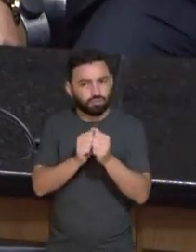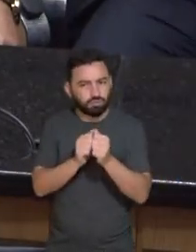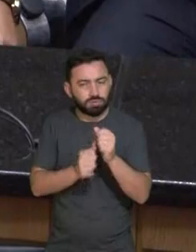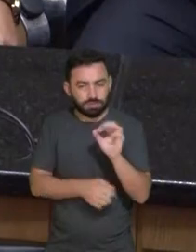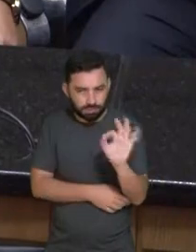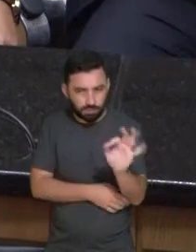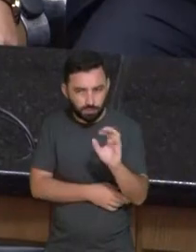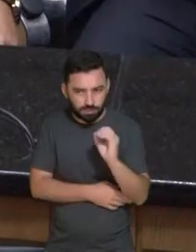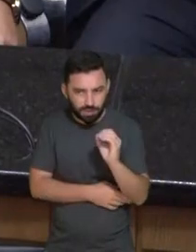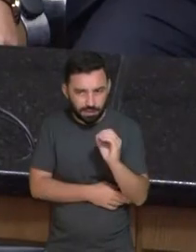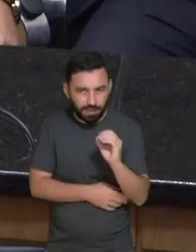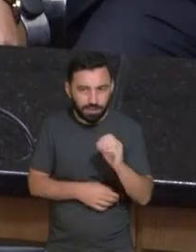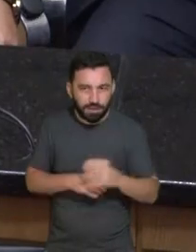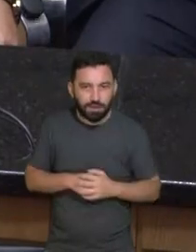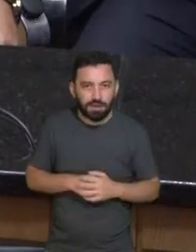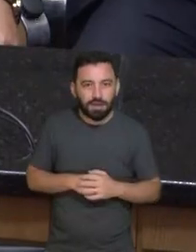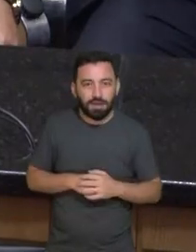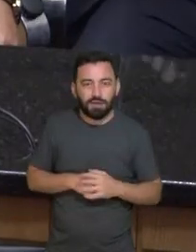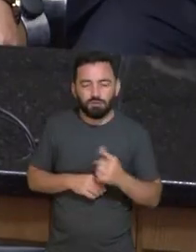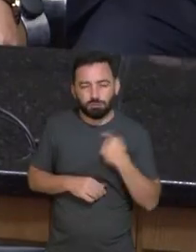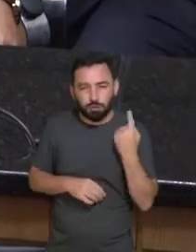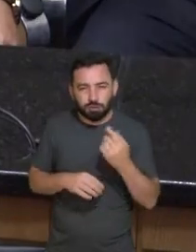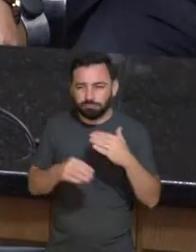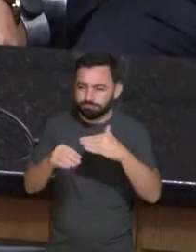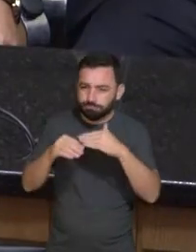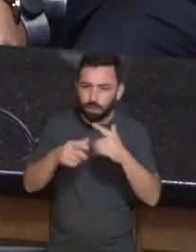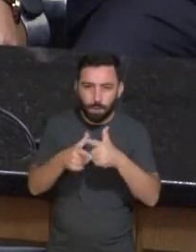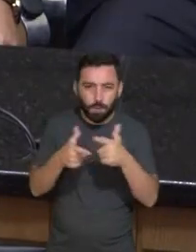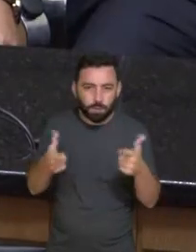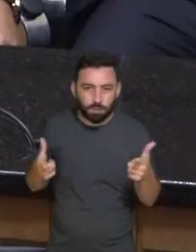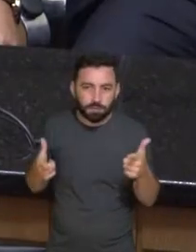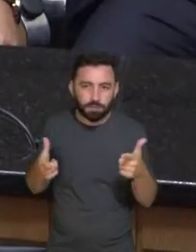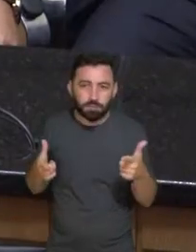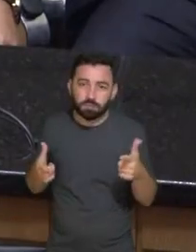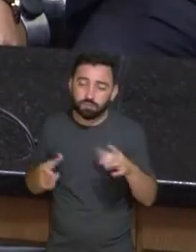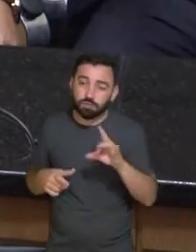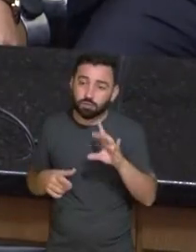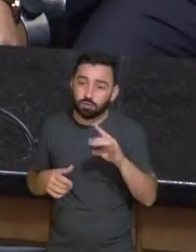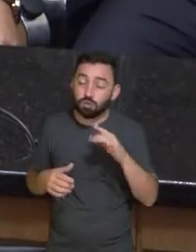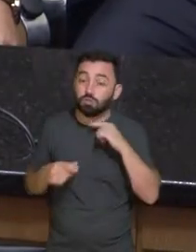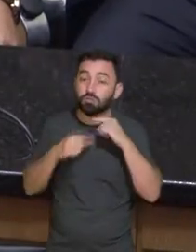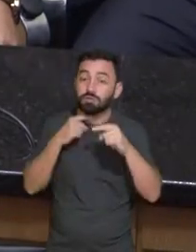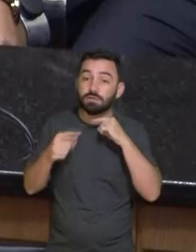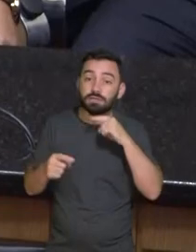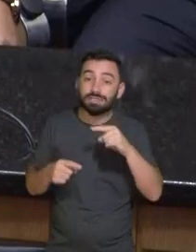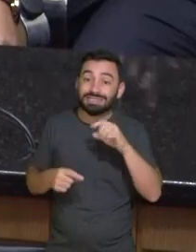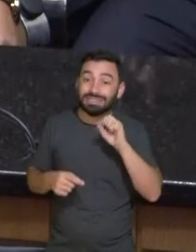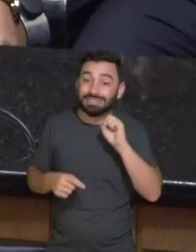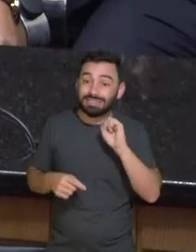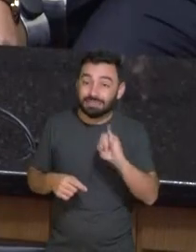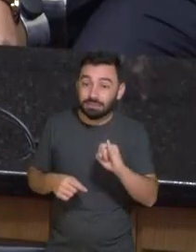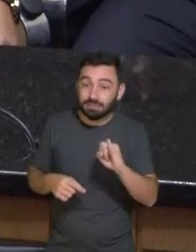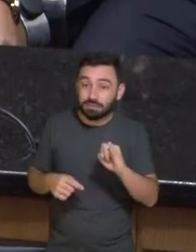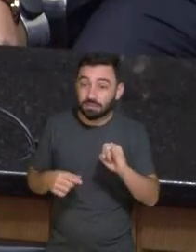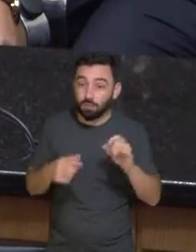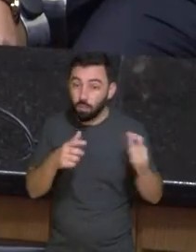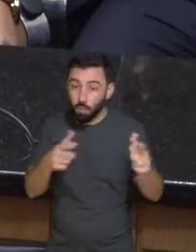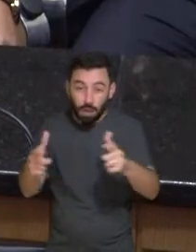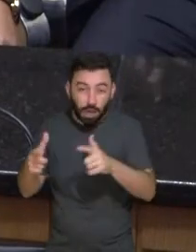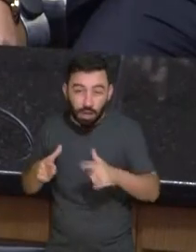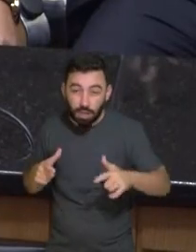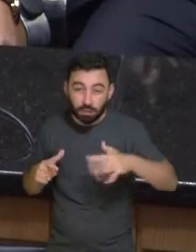chegar próximo de uma maioria consensuada. Mas eu deixo apenas uma dúvida: se for colocar os playgrounds e os